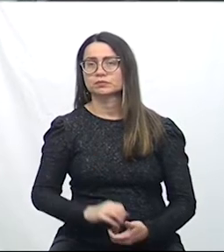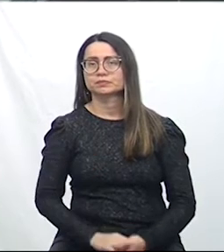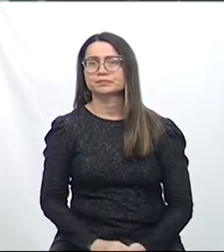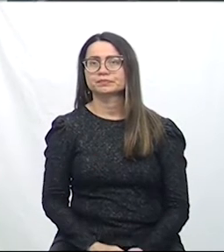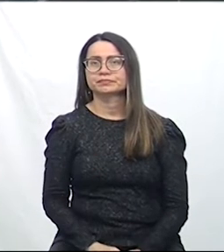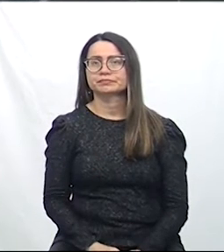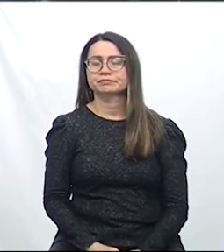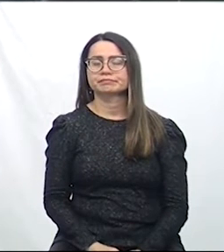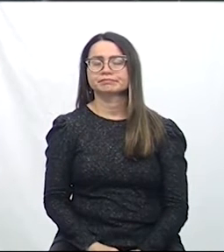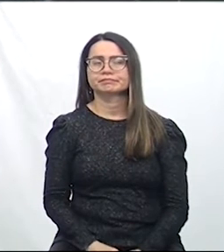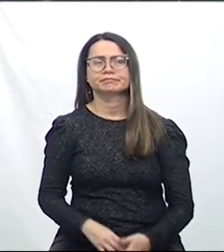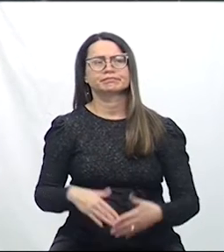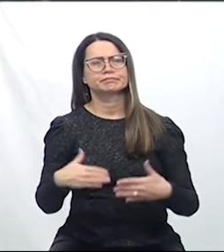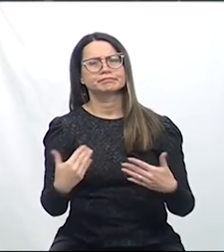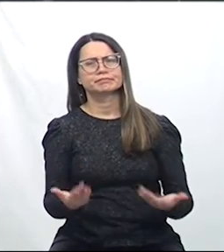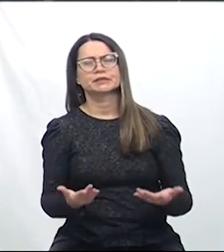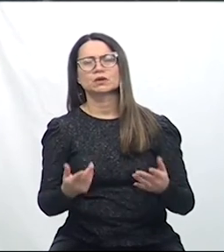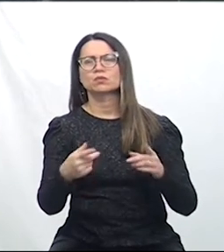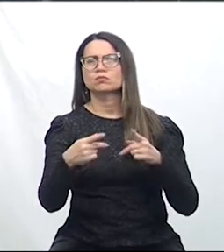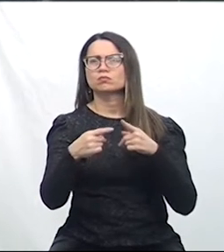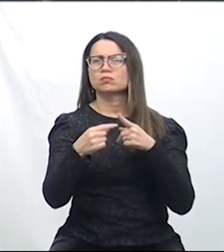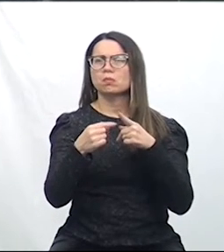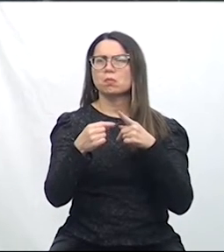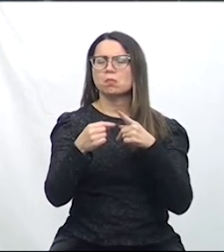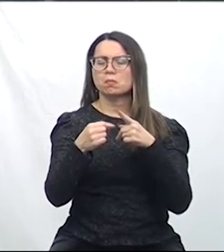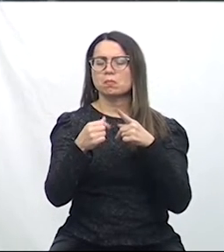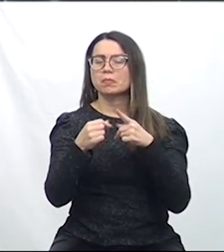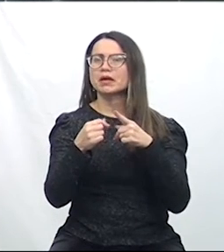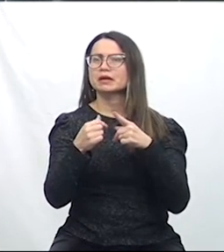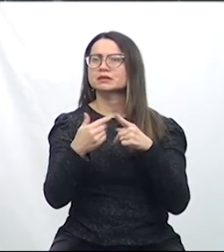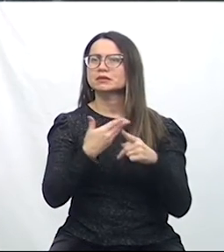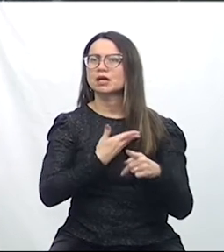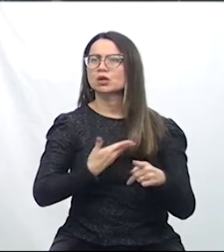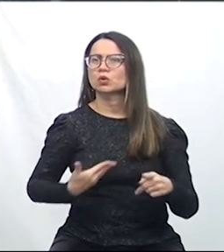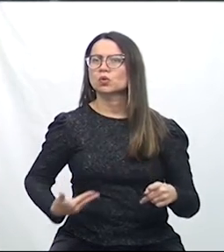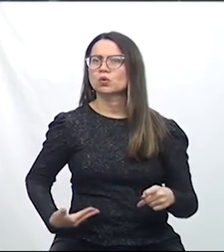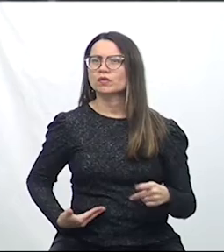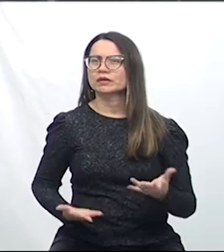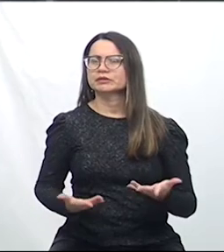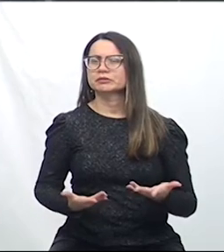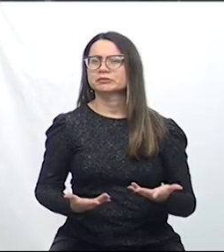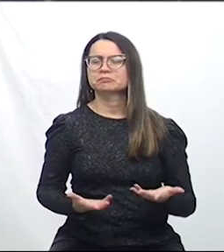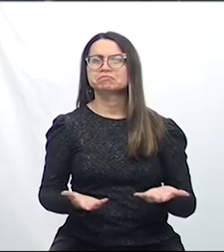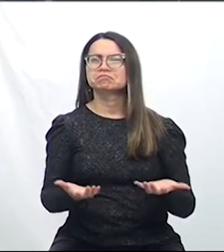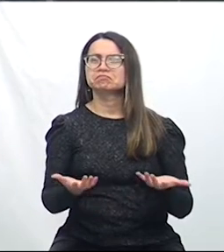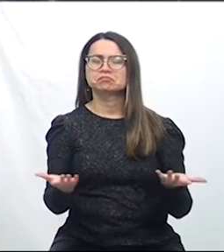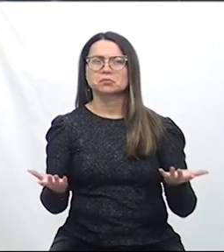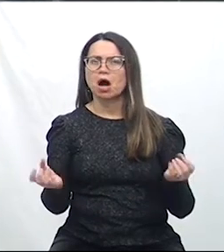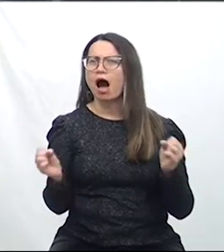mundo adorava esse tal de Pix do governador, né? Até lá para o Rio Maina foi um Pix lá para salvar